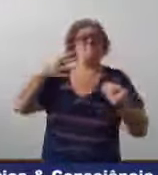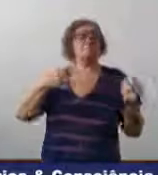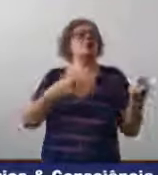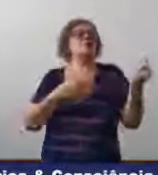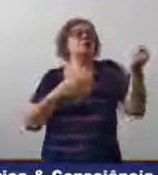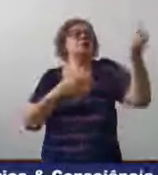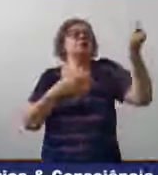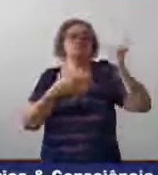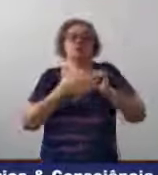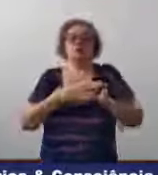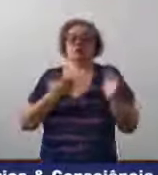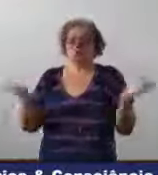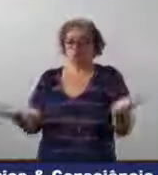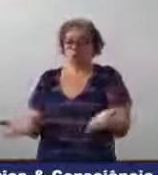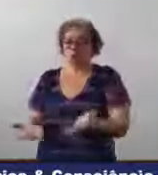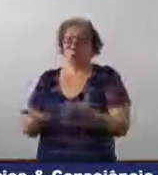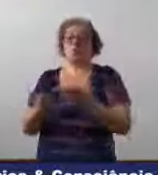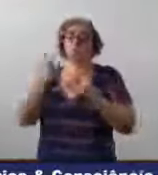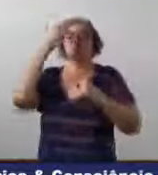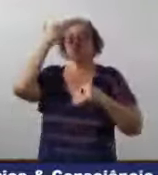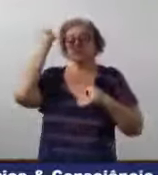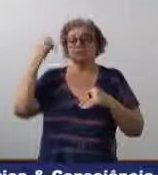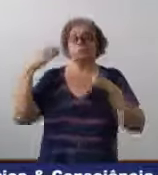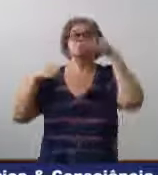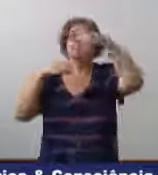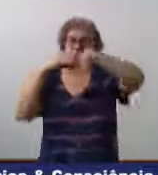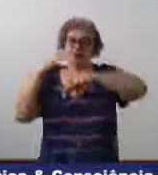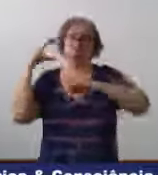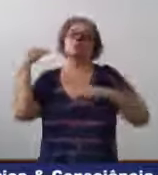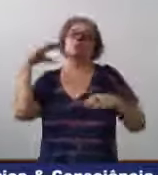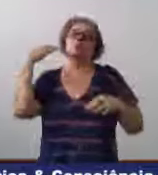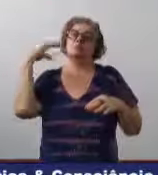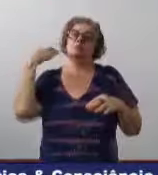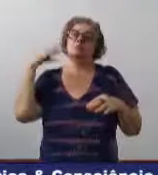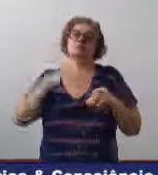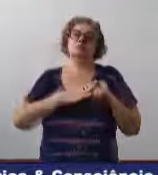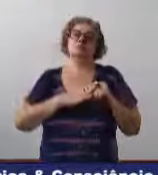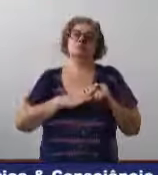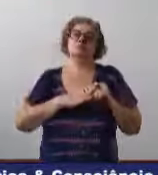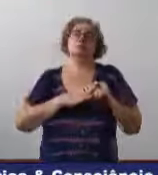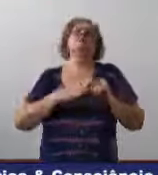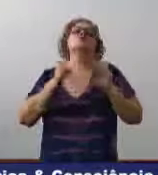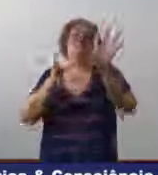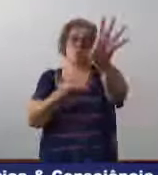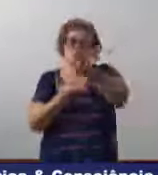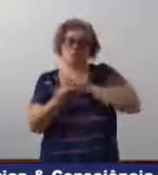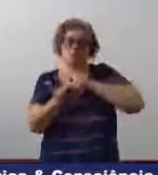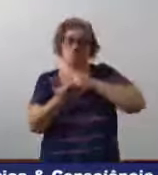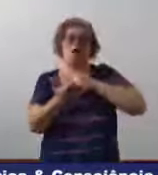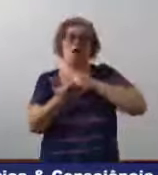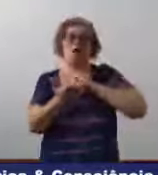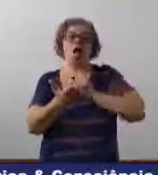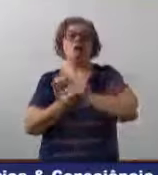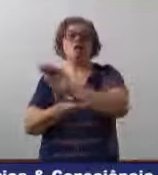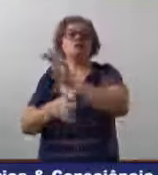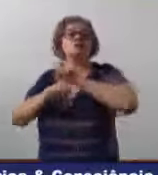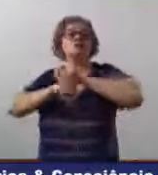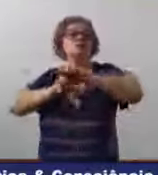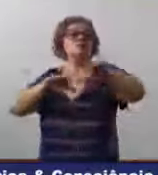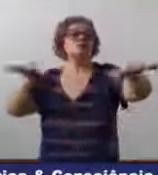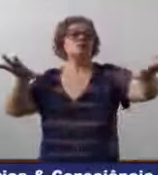materiais. E hoje nós sabemos, dentro da própria ciência, que nós somos emissores e receptores de